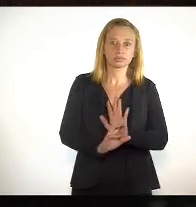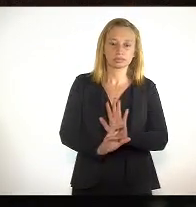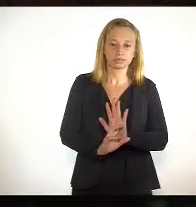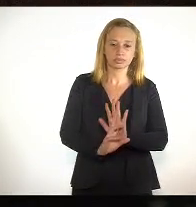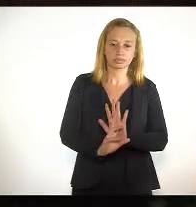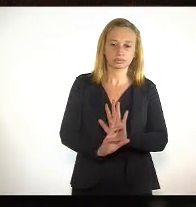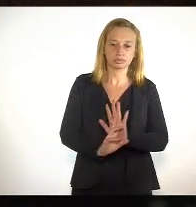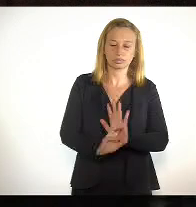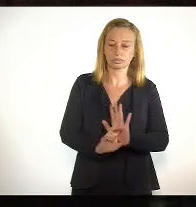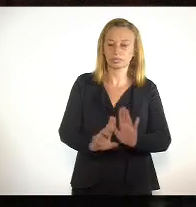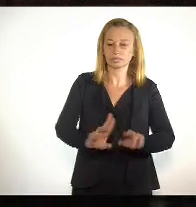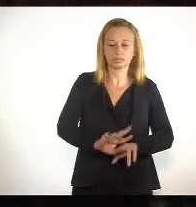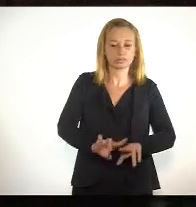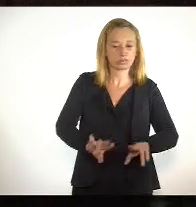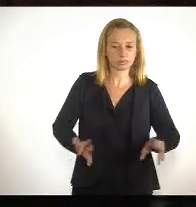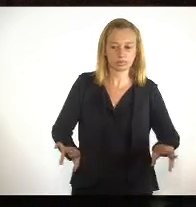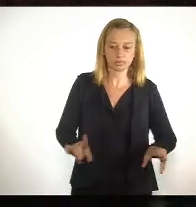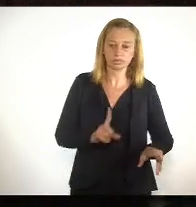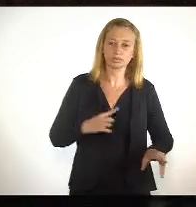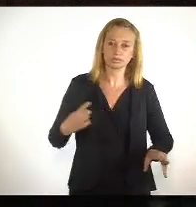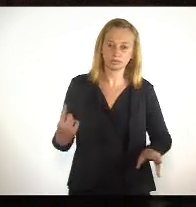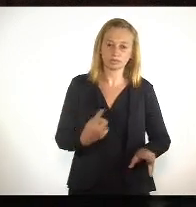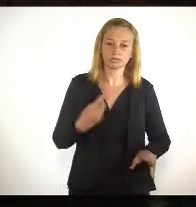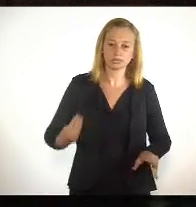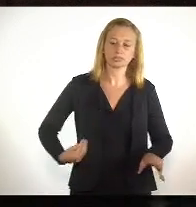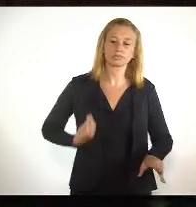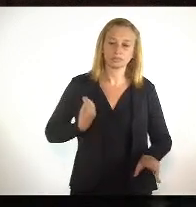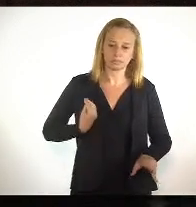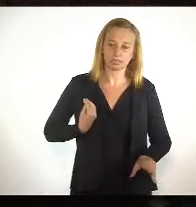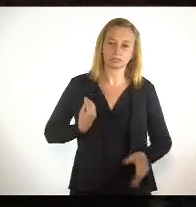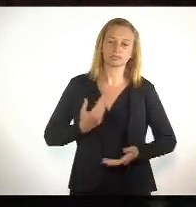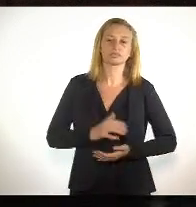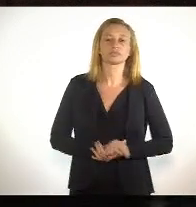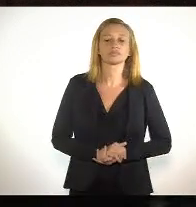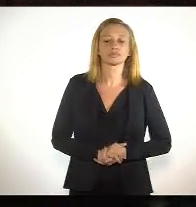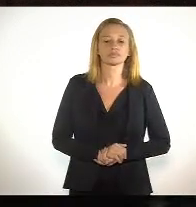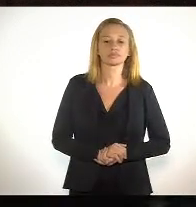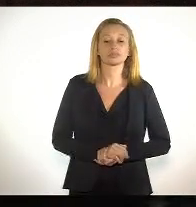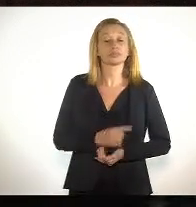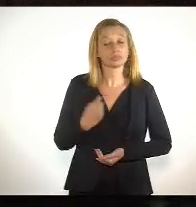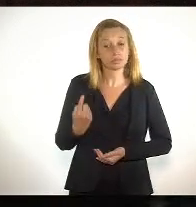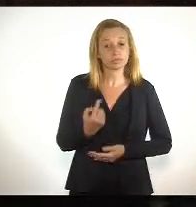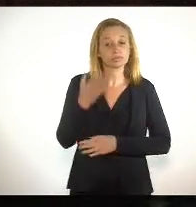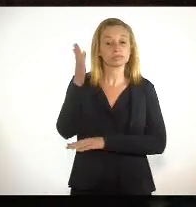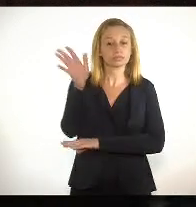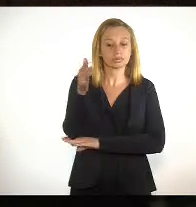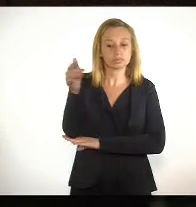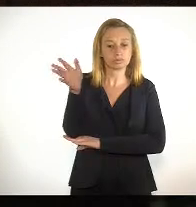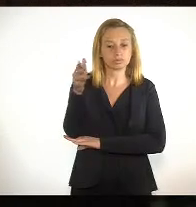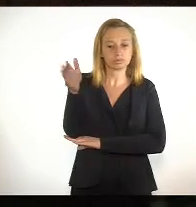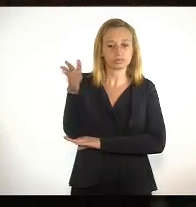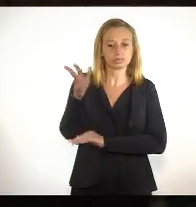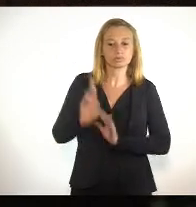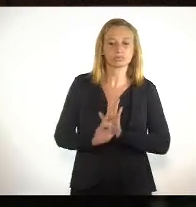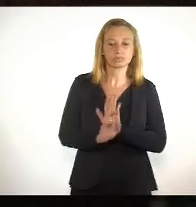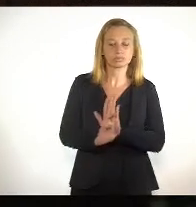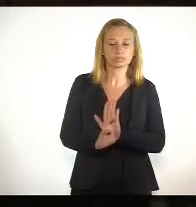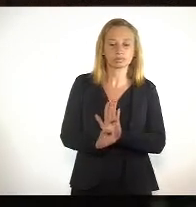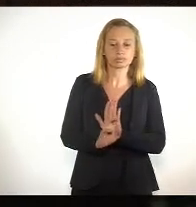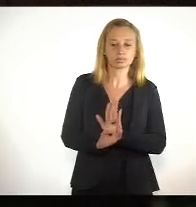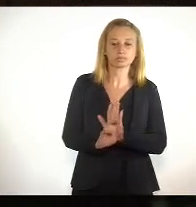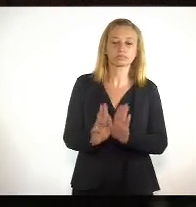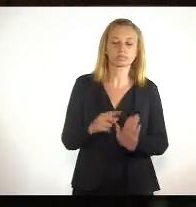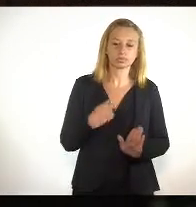muito do que uma nação, uma pátria é. E a nossa bandeira representa o nosso país.